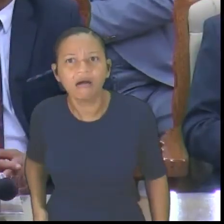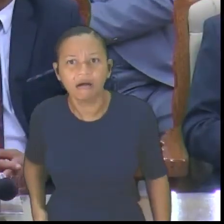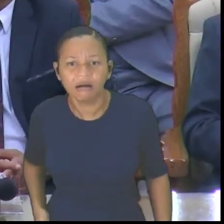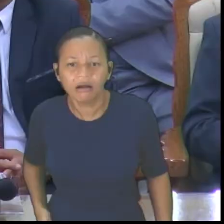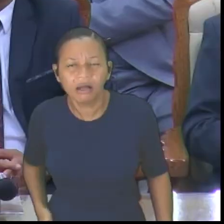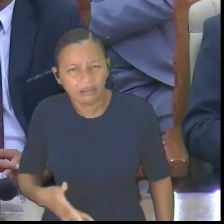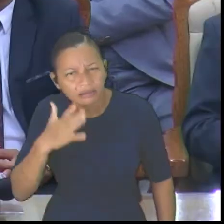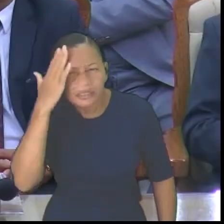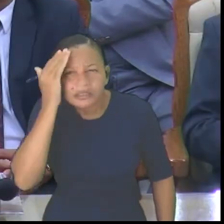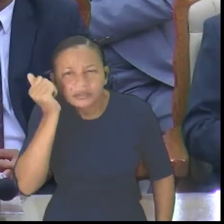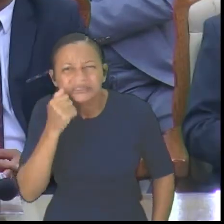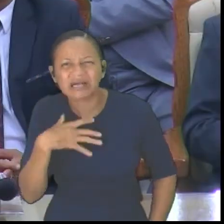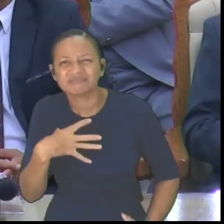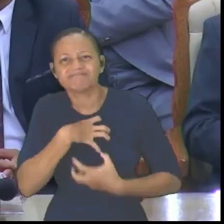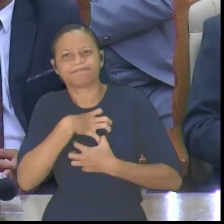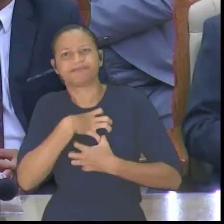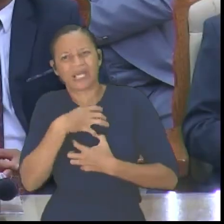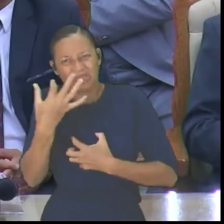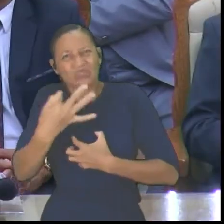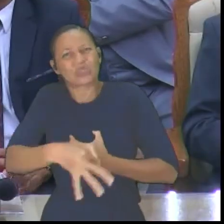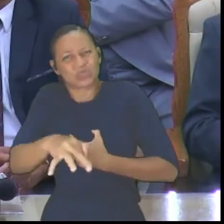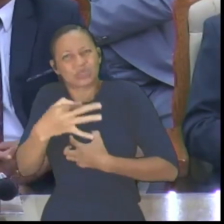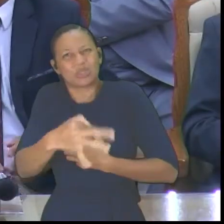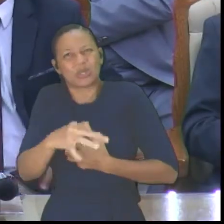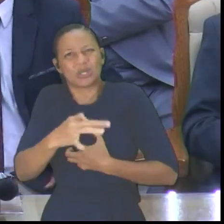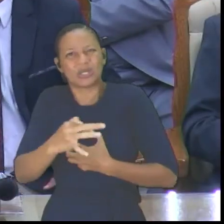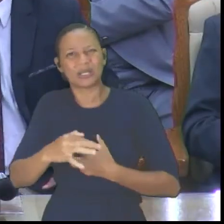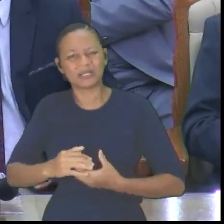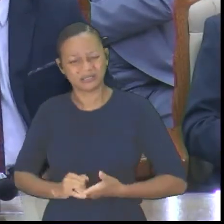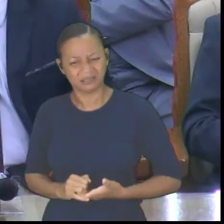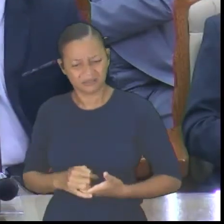E sabe o que mais dói? É que você